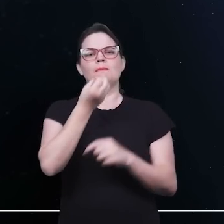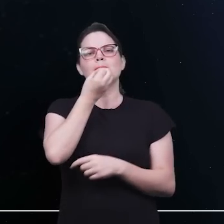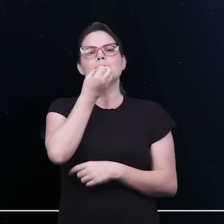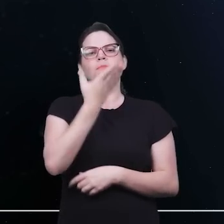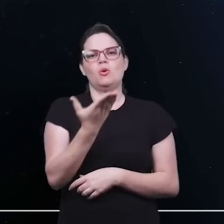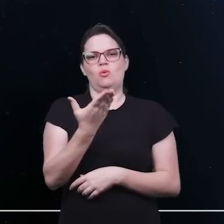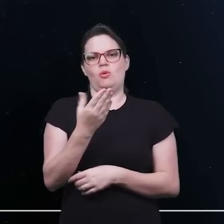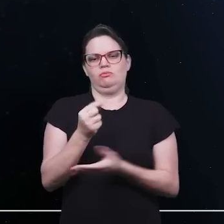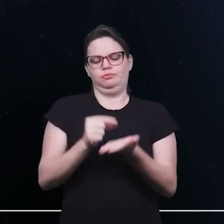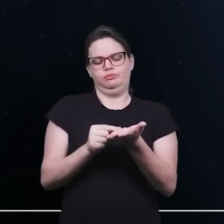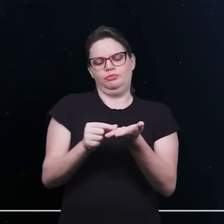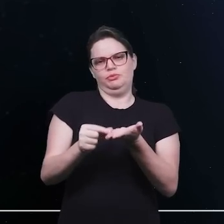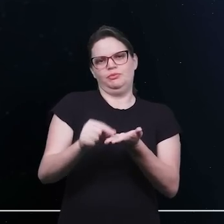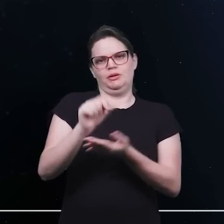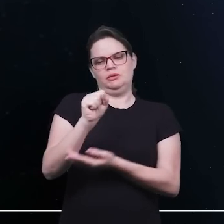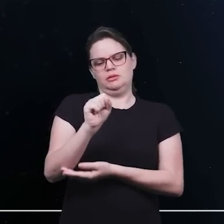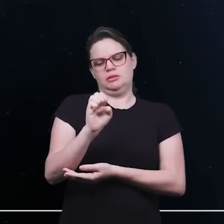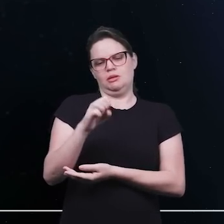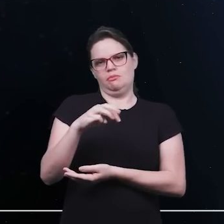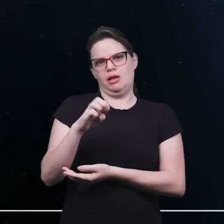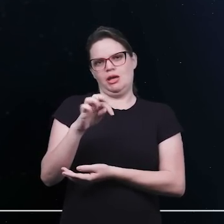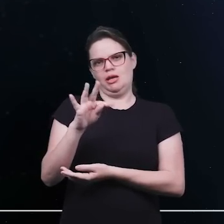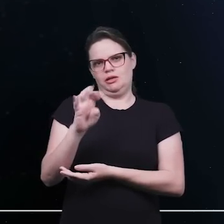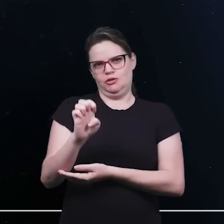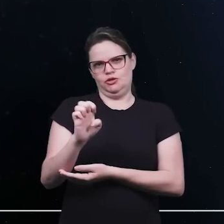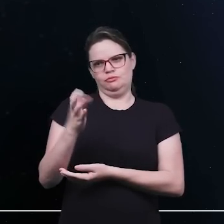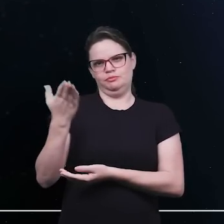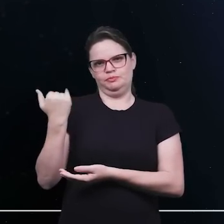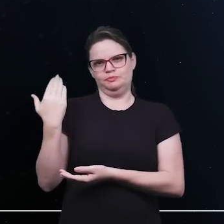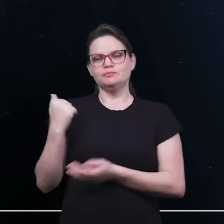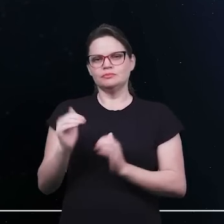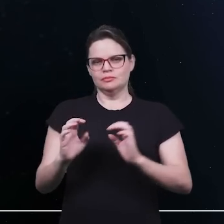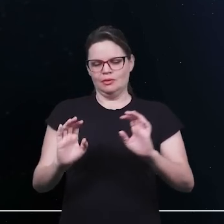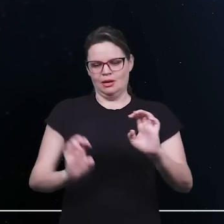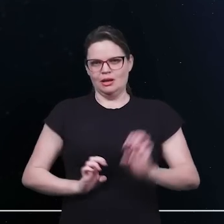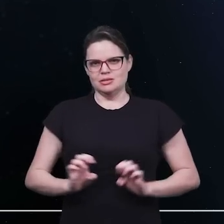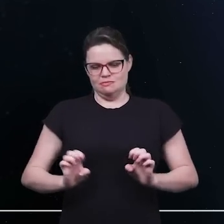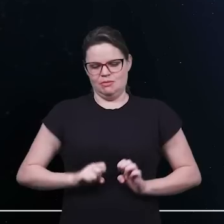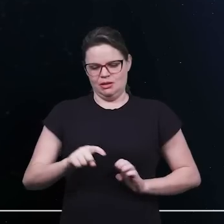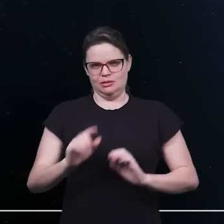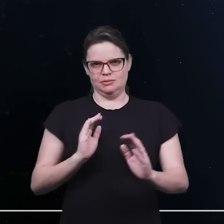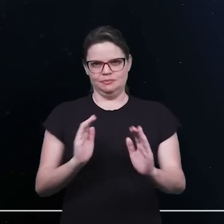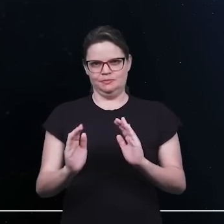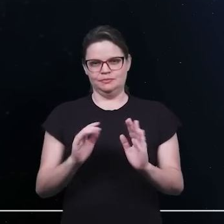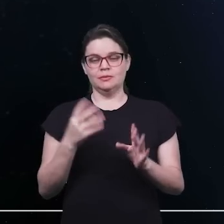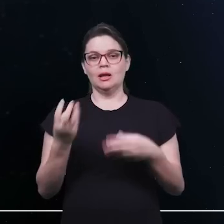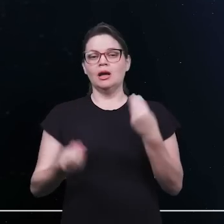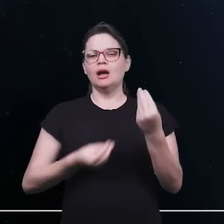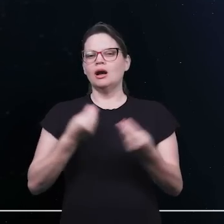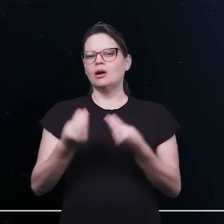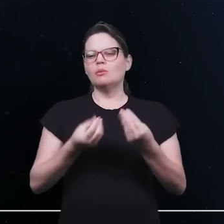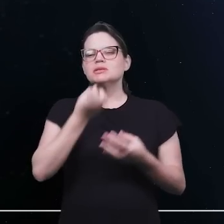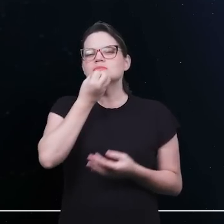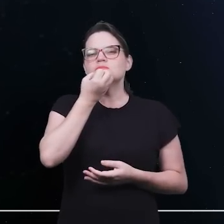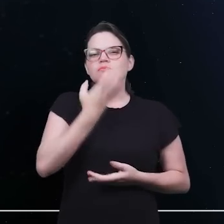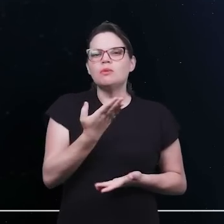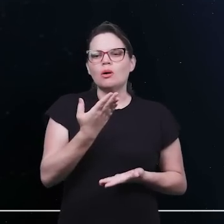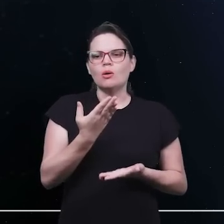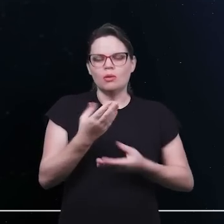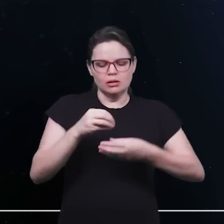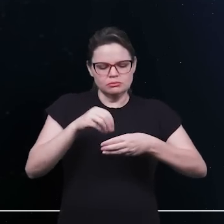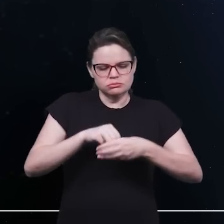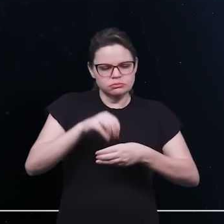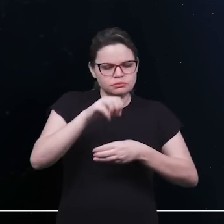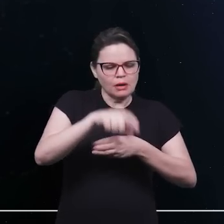boa semente da época passada, de Esmirna especialmente, e como essa boa